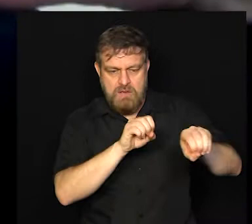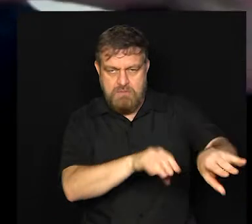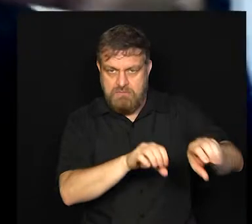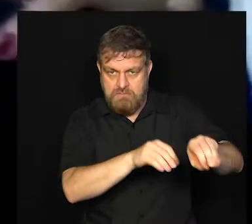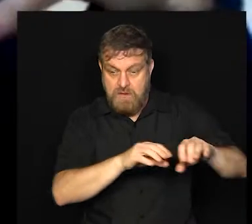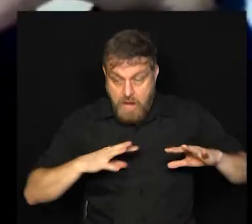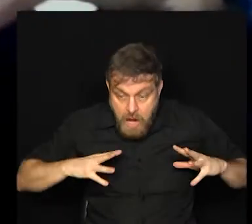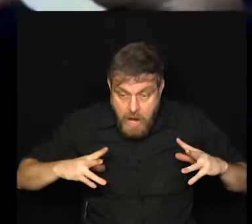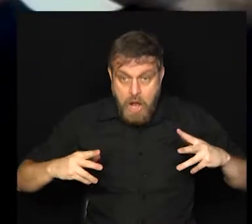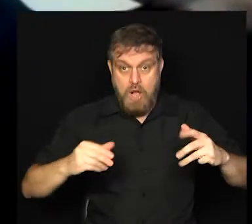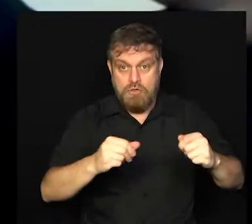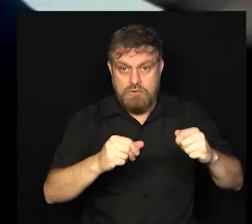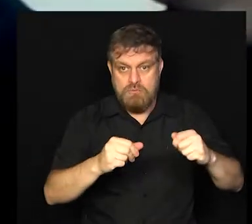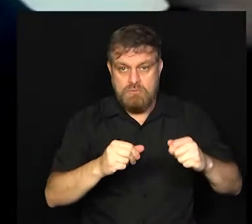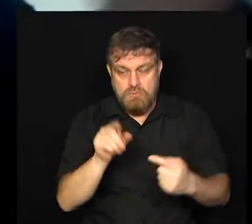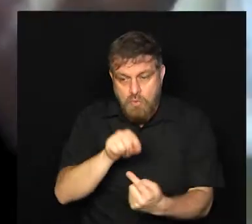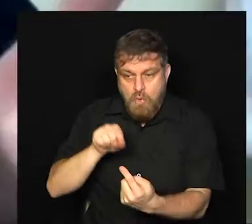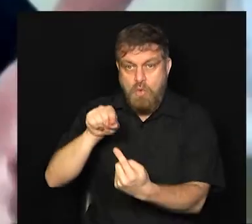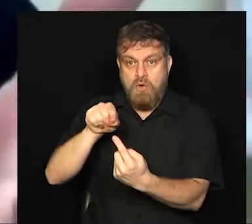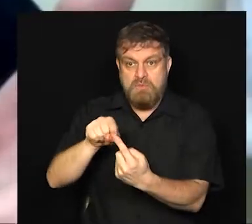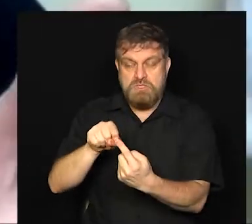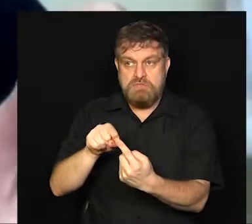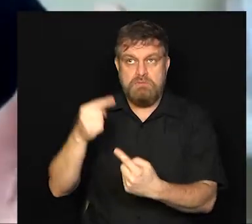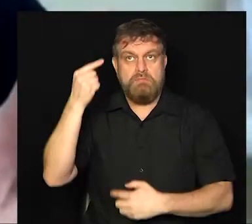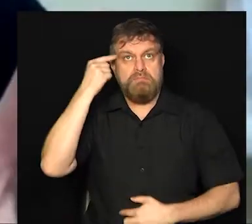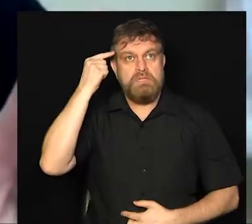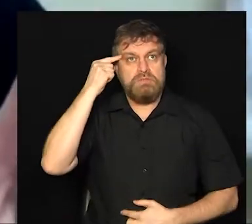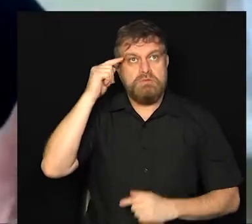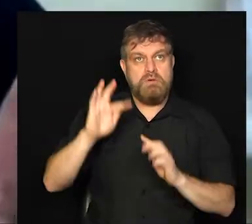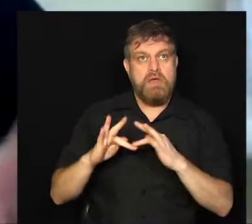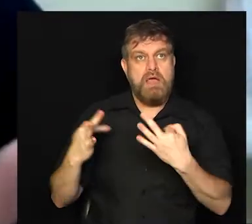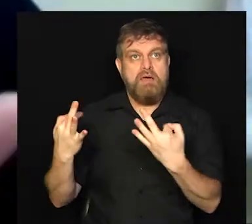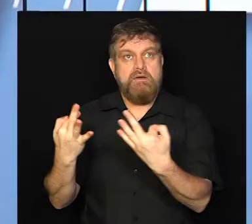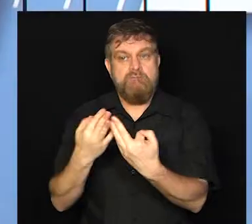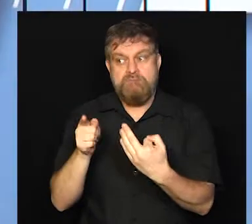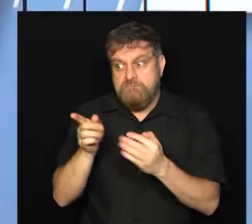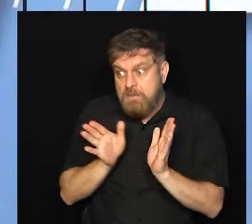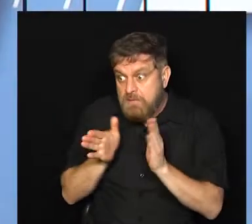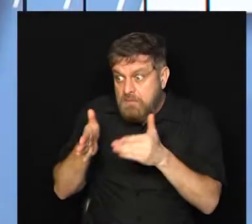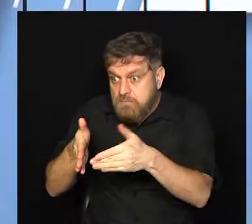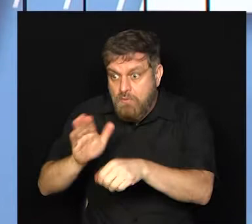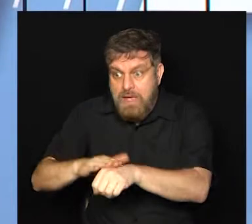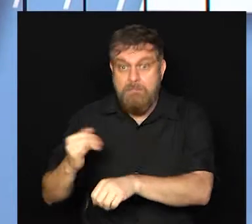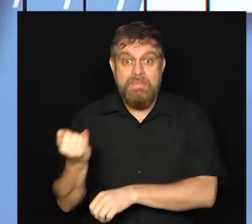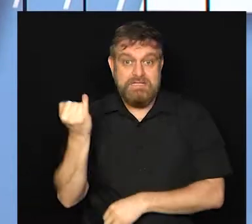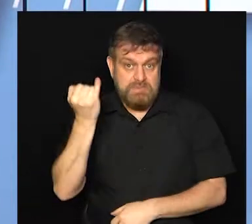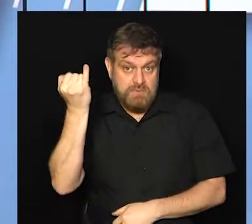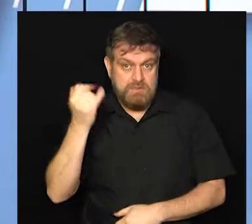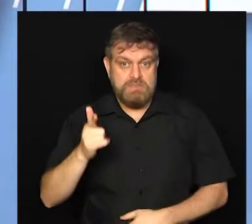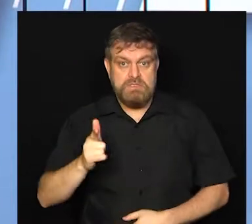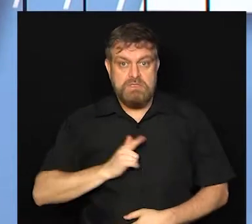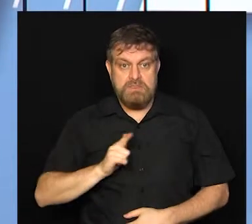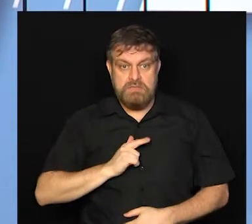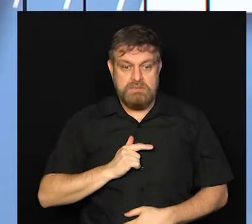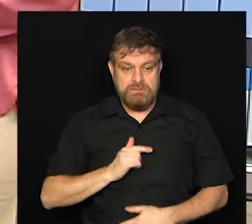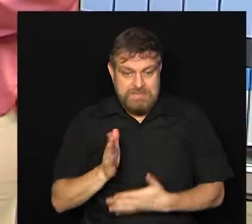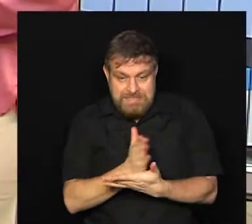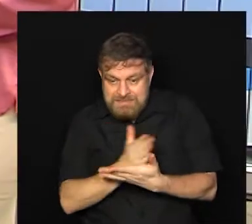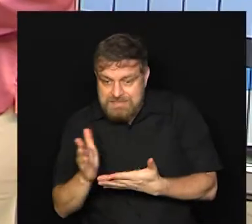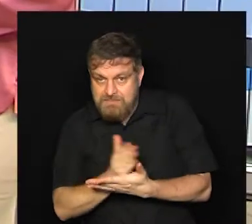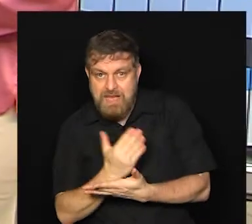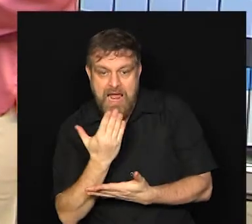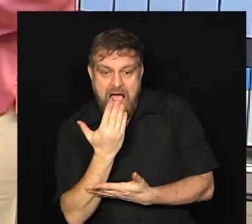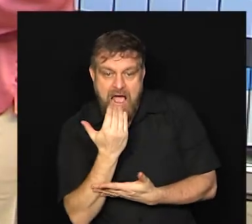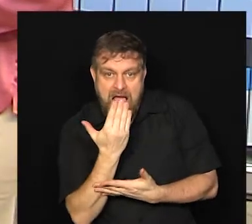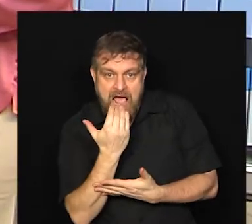todo mundo se voltou para a demanda que era a mais importante naquele momento, que era separar os alimentos,